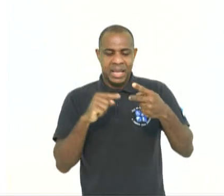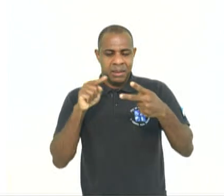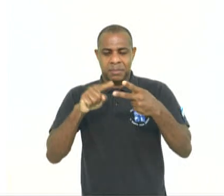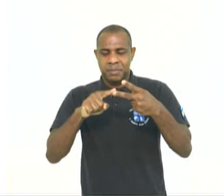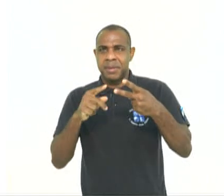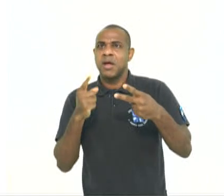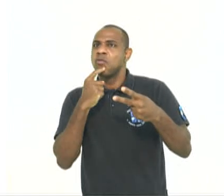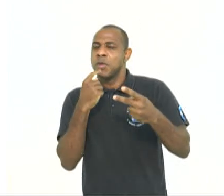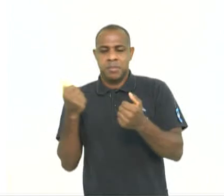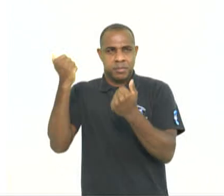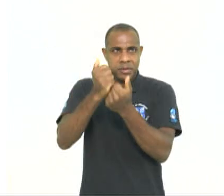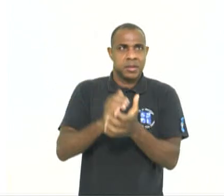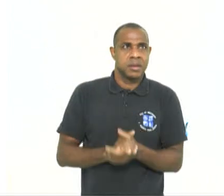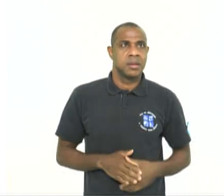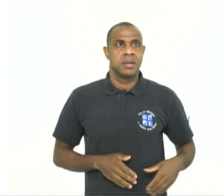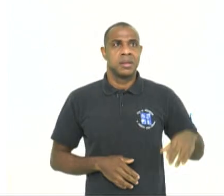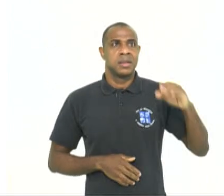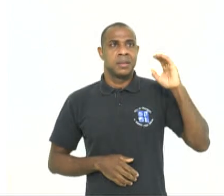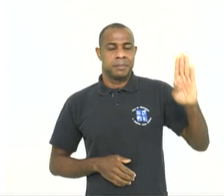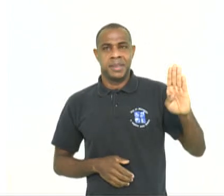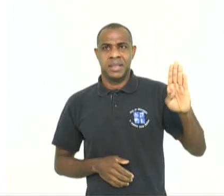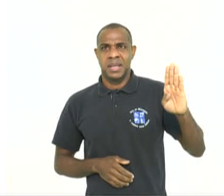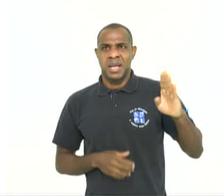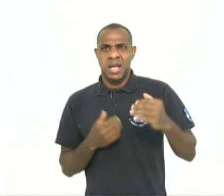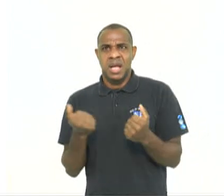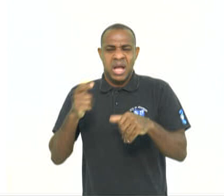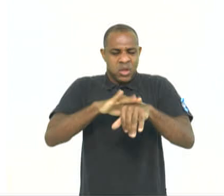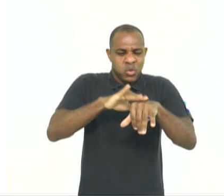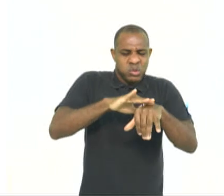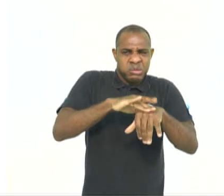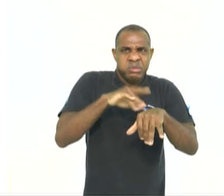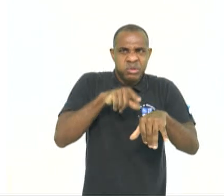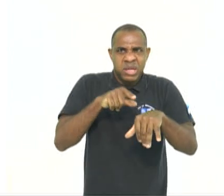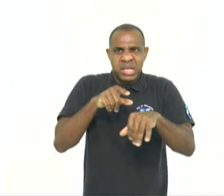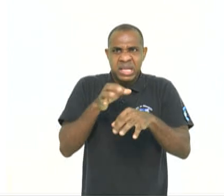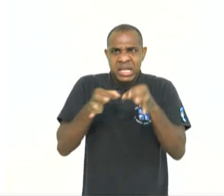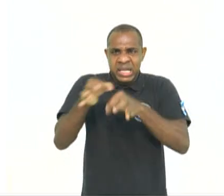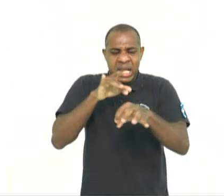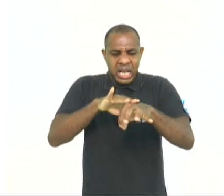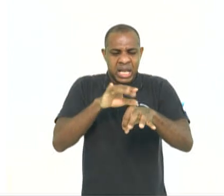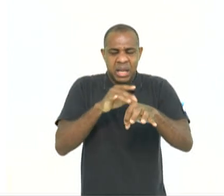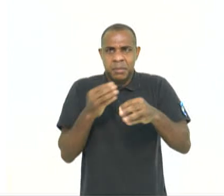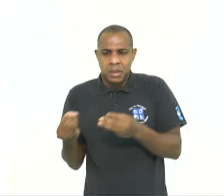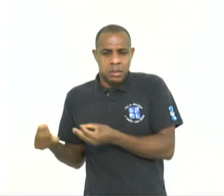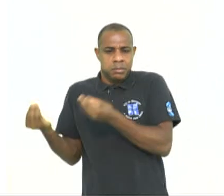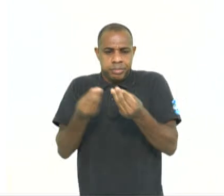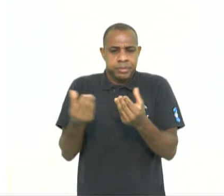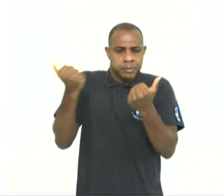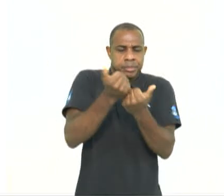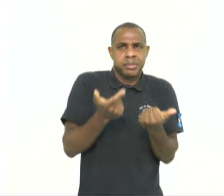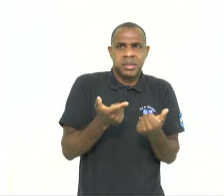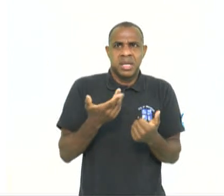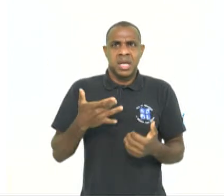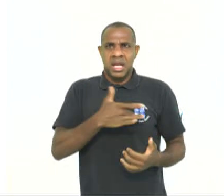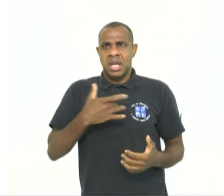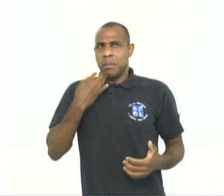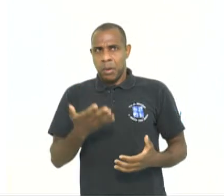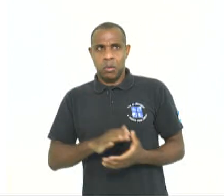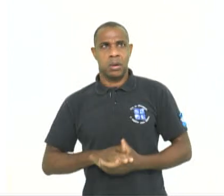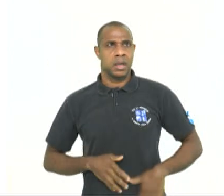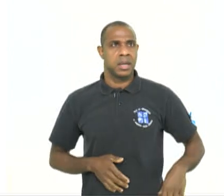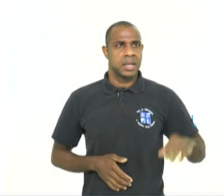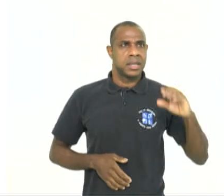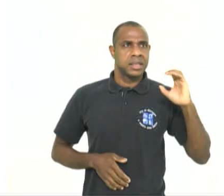medula doente por células saudáveis. Letra C, destruir totalmente a medula óssea, impedindo que ela produza novos glóbulos